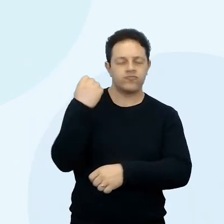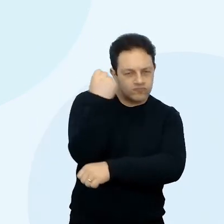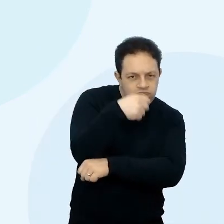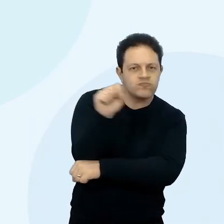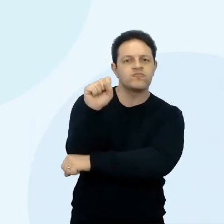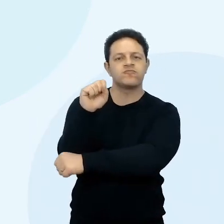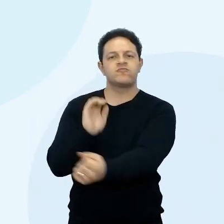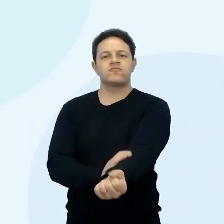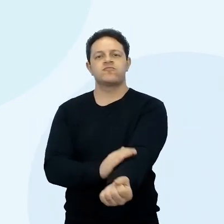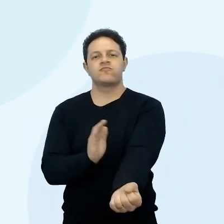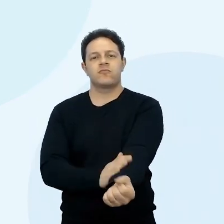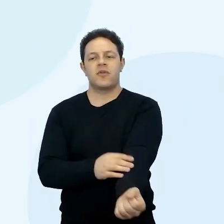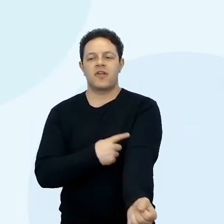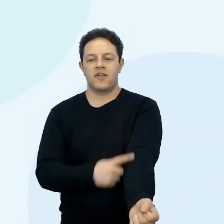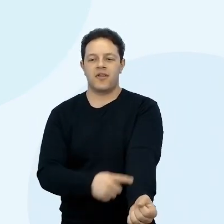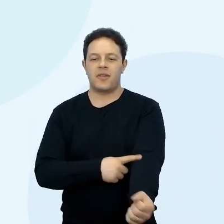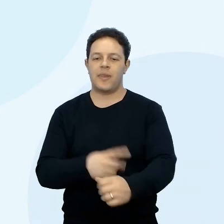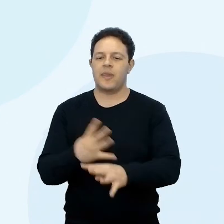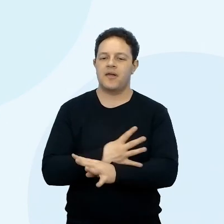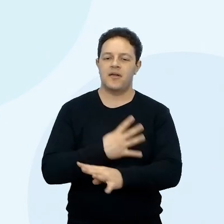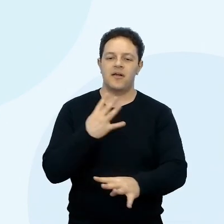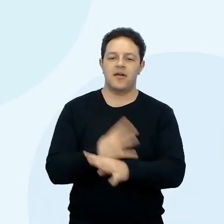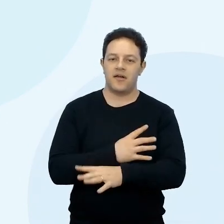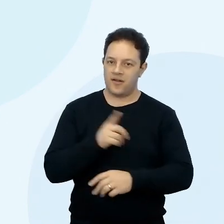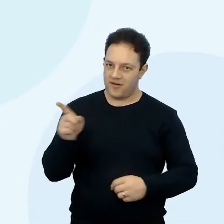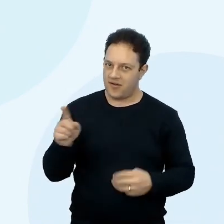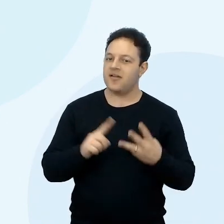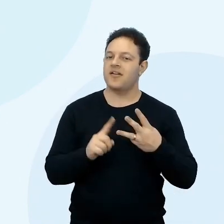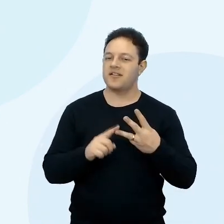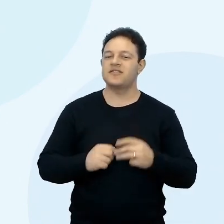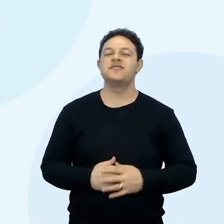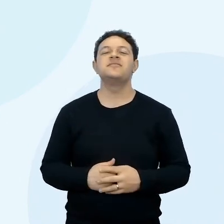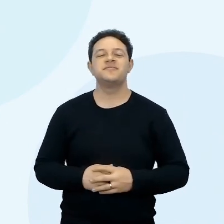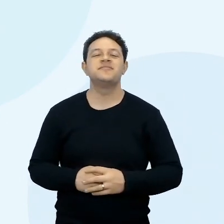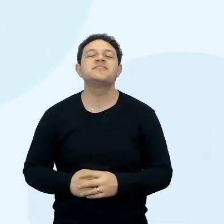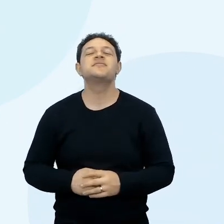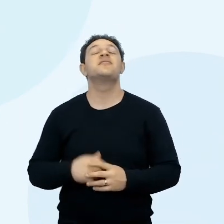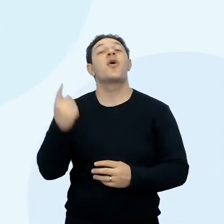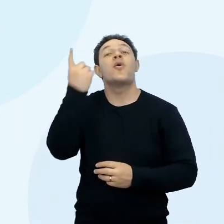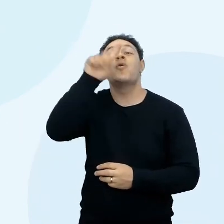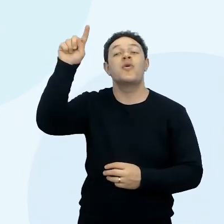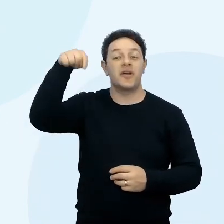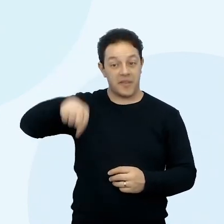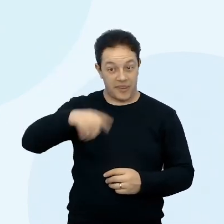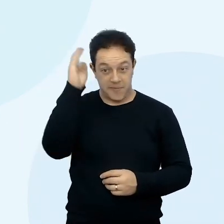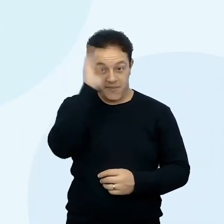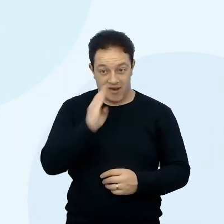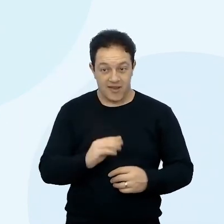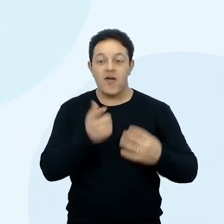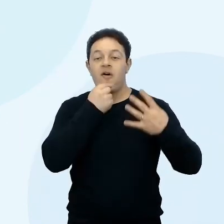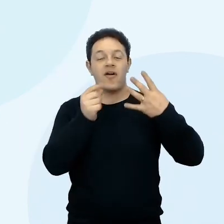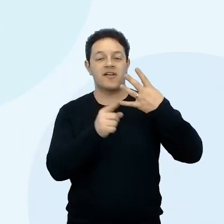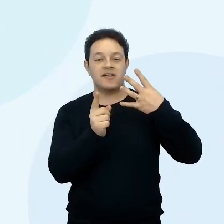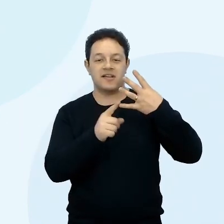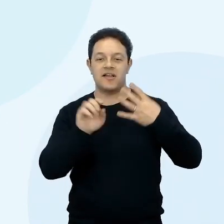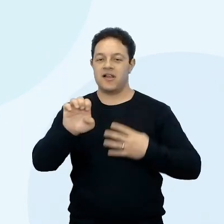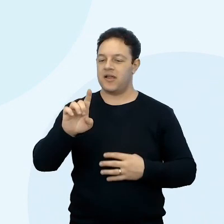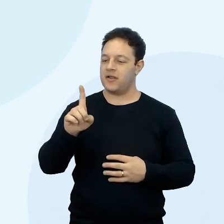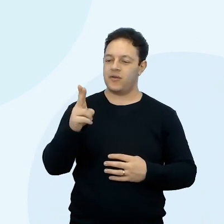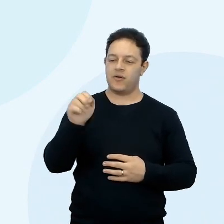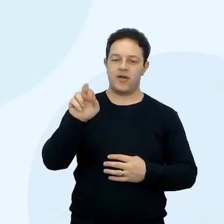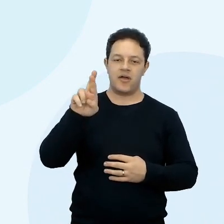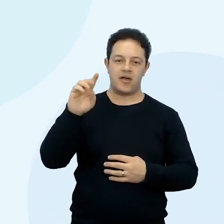Veia. Bacurau, se for, vai na paz. E o último, o Eduardo Coutinho,